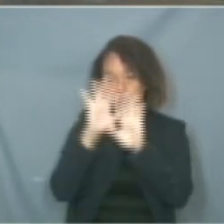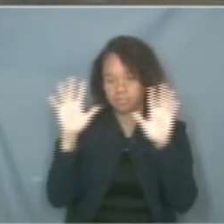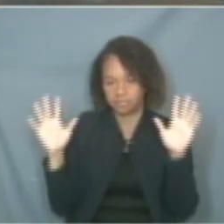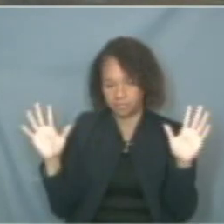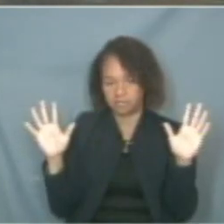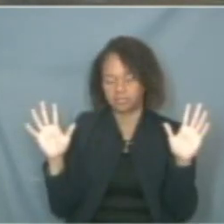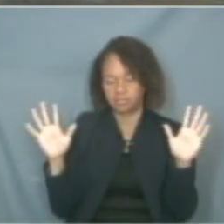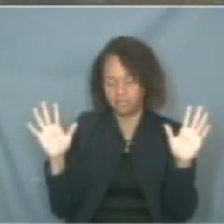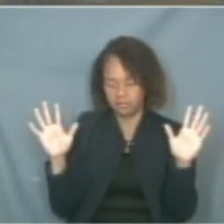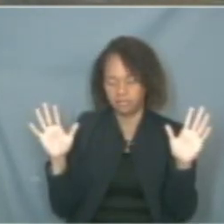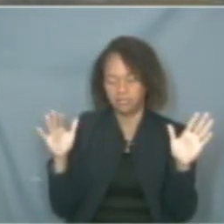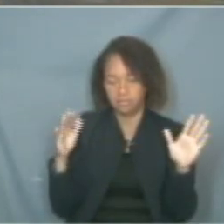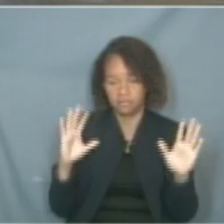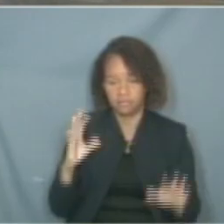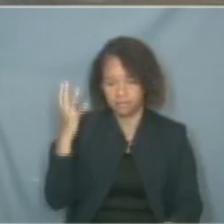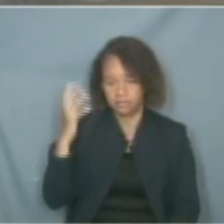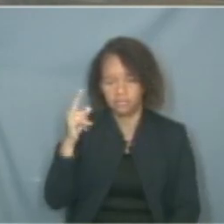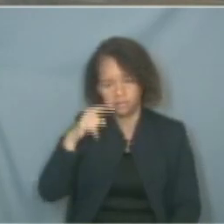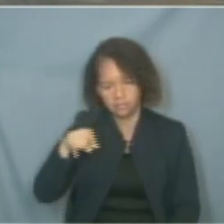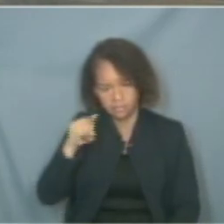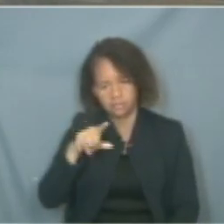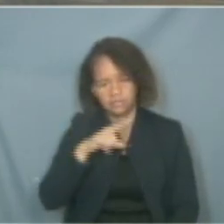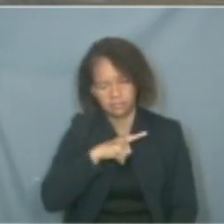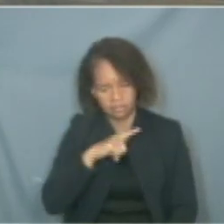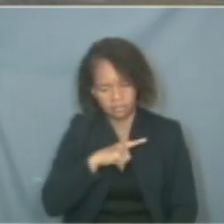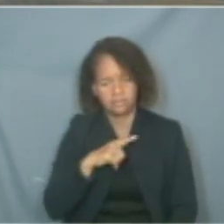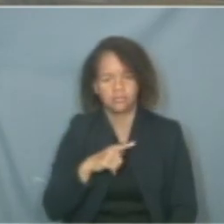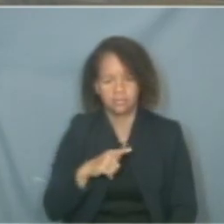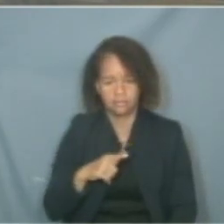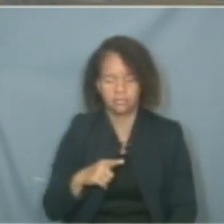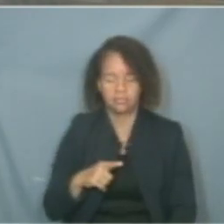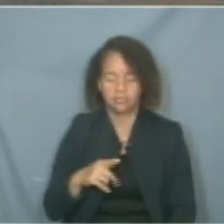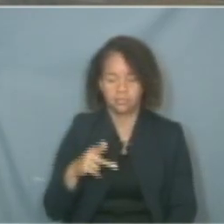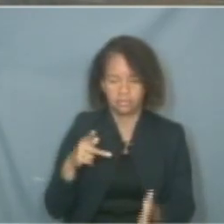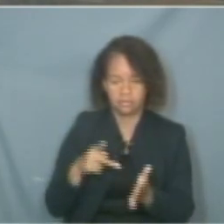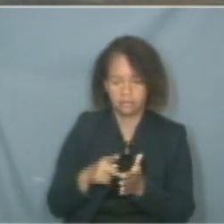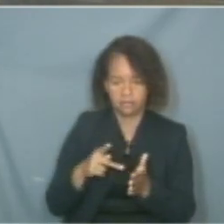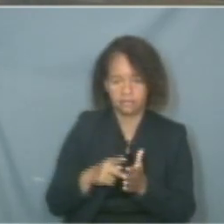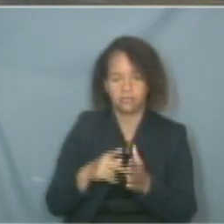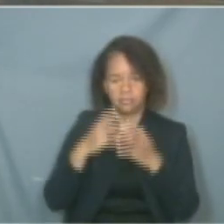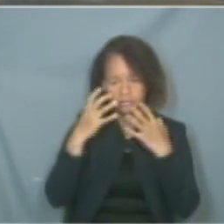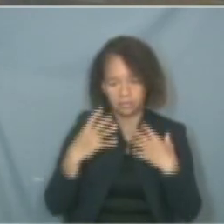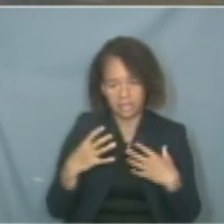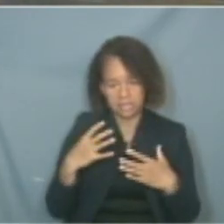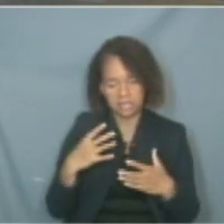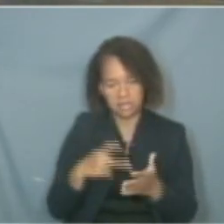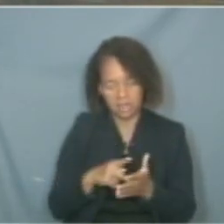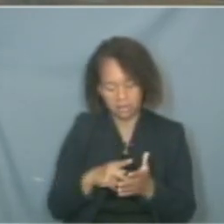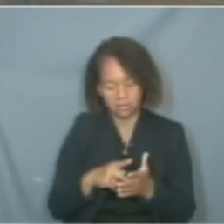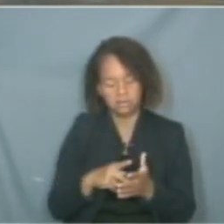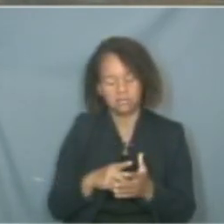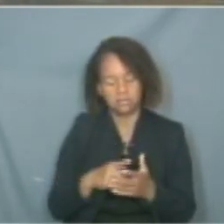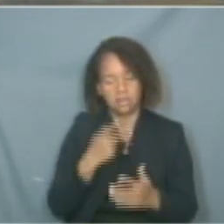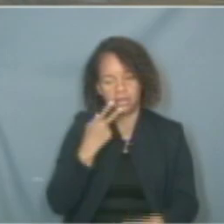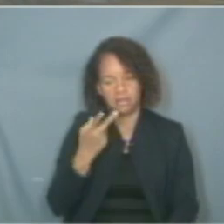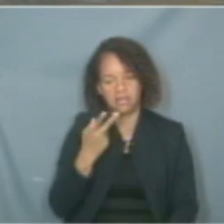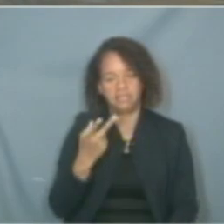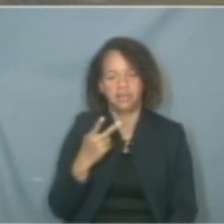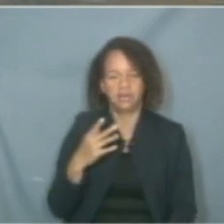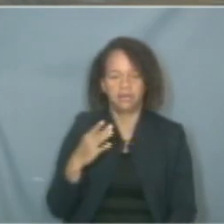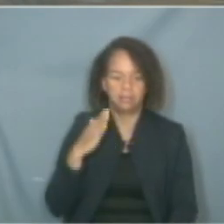esclarecido determinadas situações, Vossa Excelência está completamente certo e fala de forma